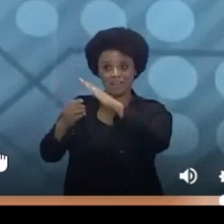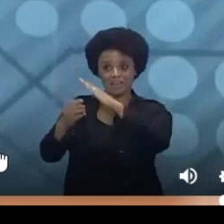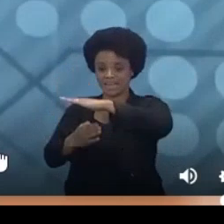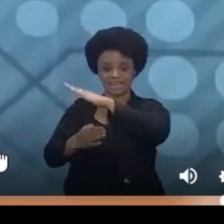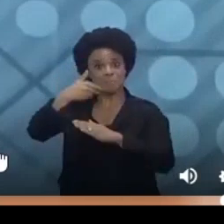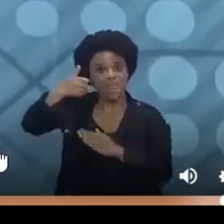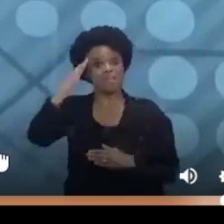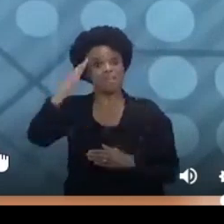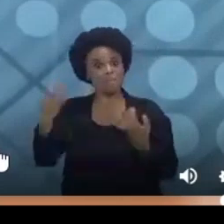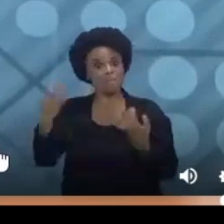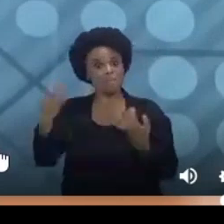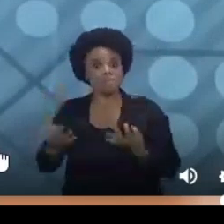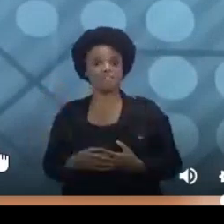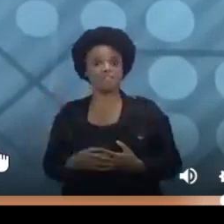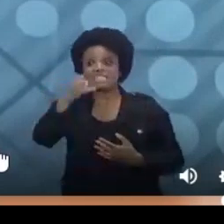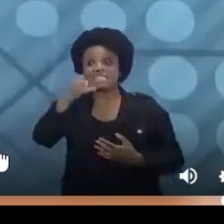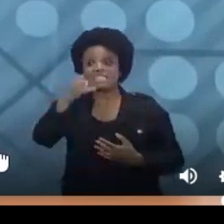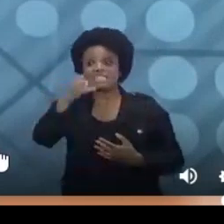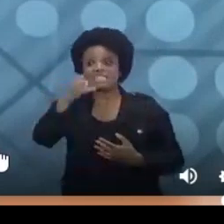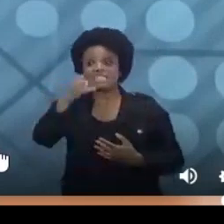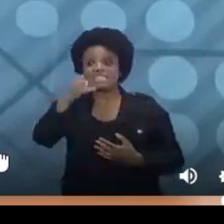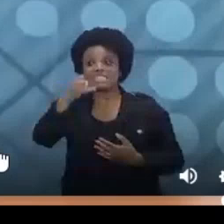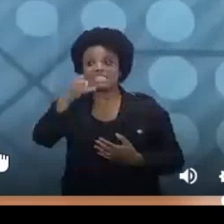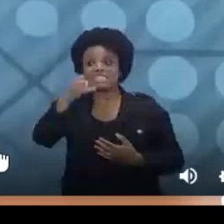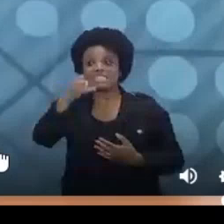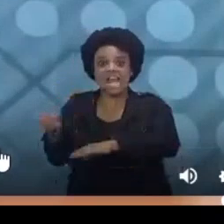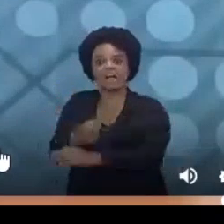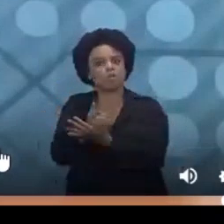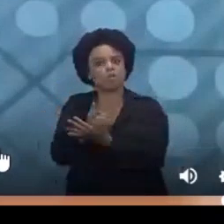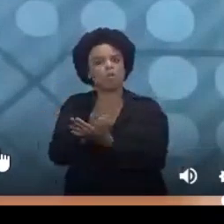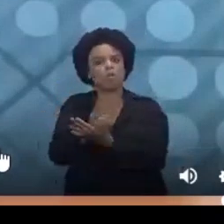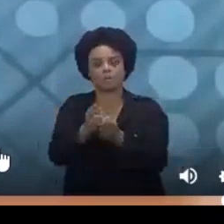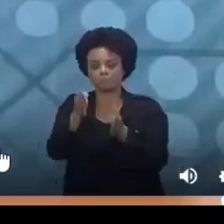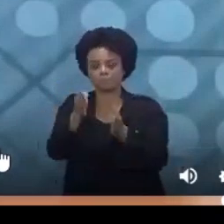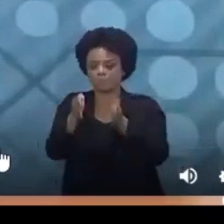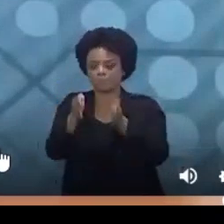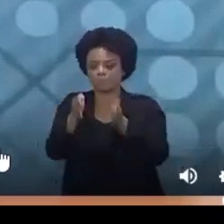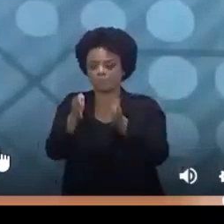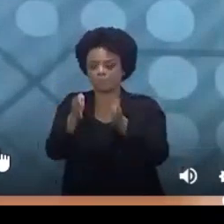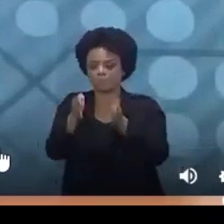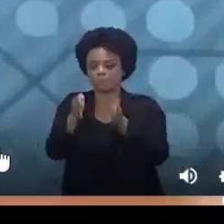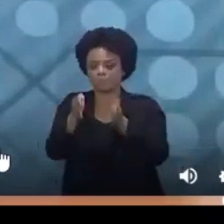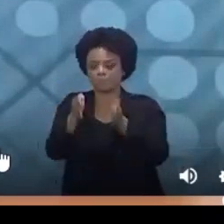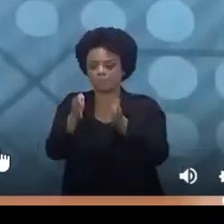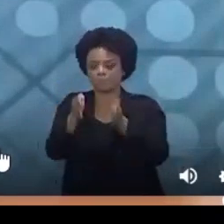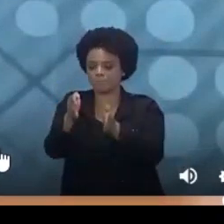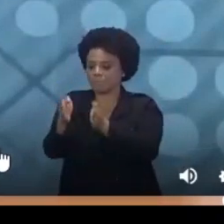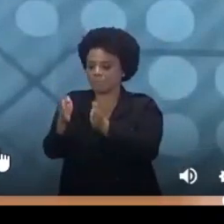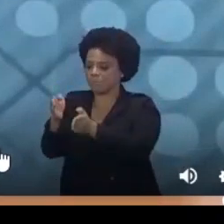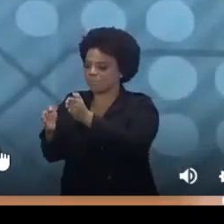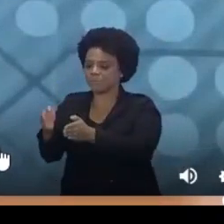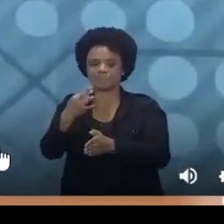constante, se você tem uma aceleração que é constante, os trechos das acelerações, eles vão permanecer